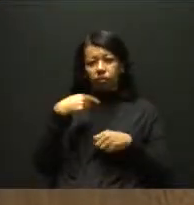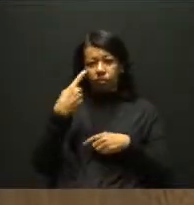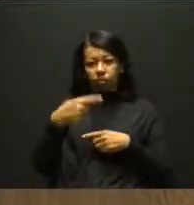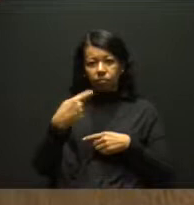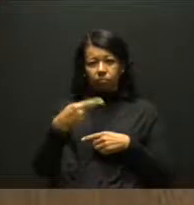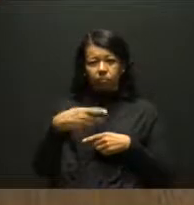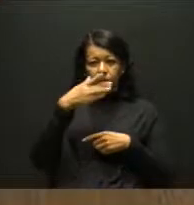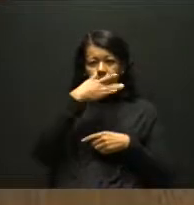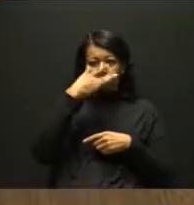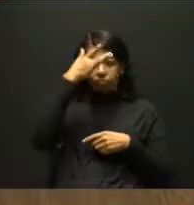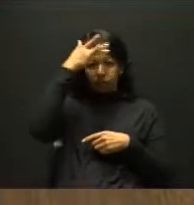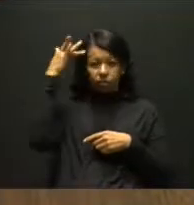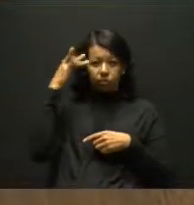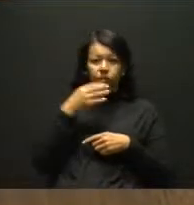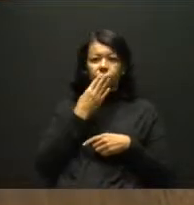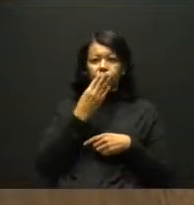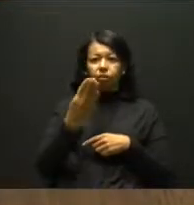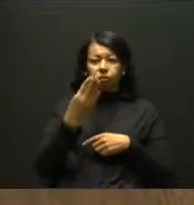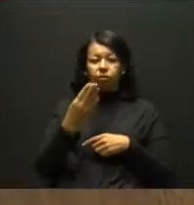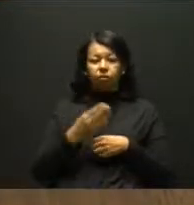pessoas pedindo a palavra